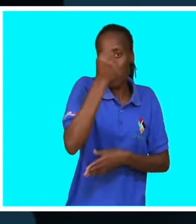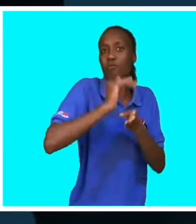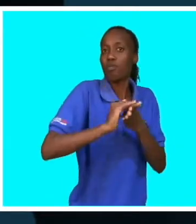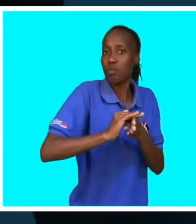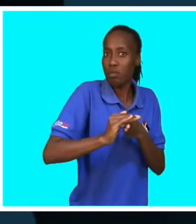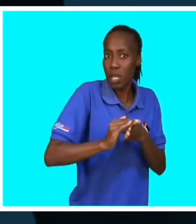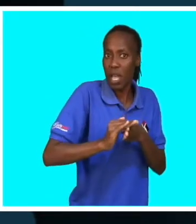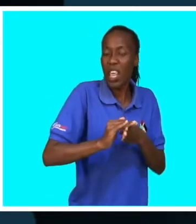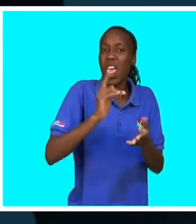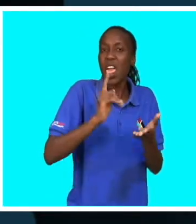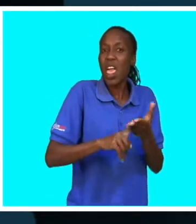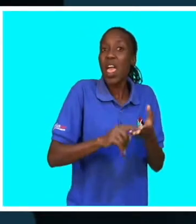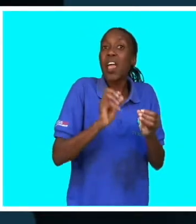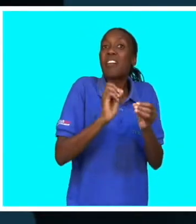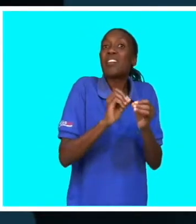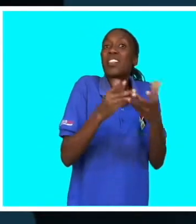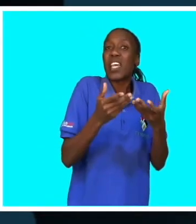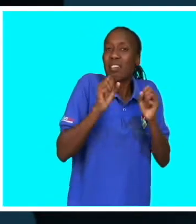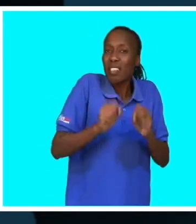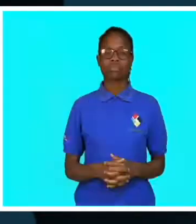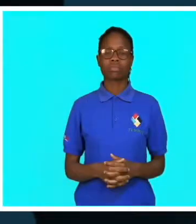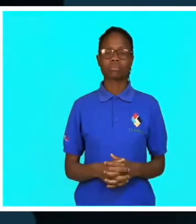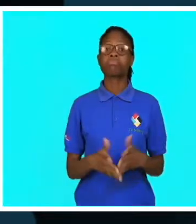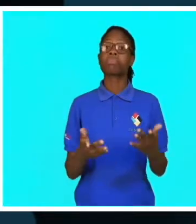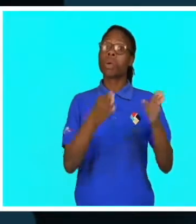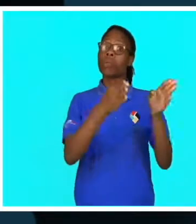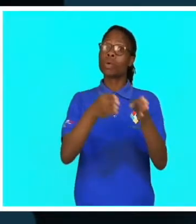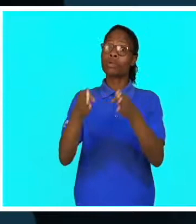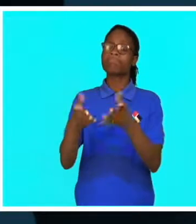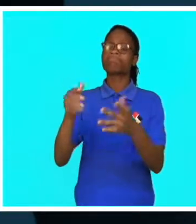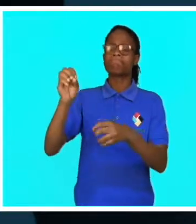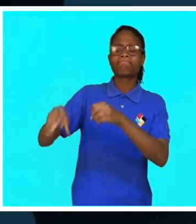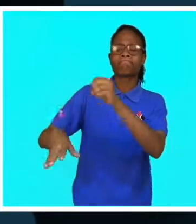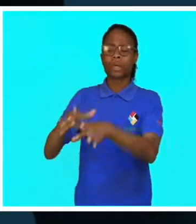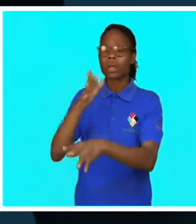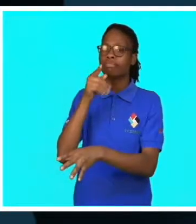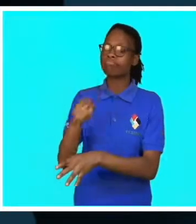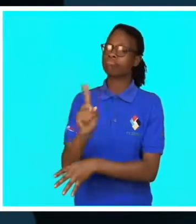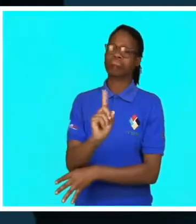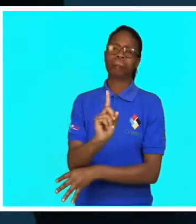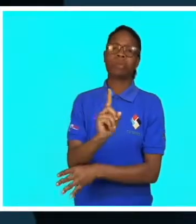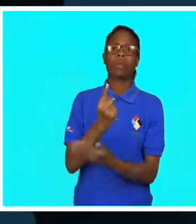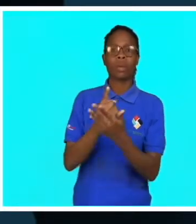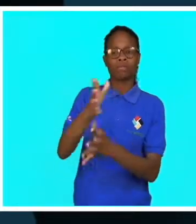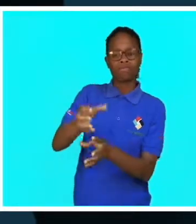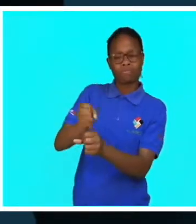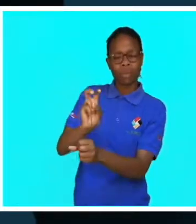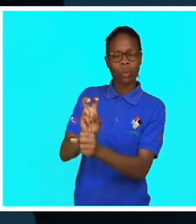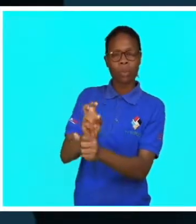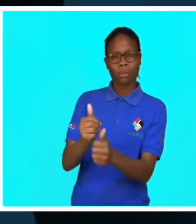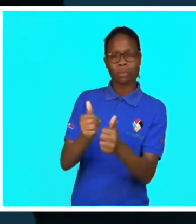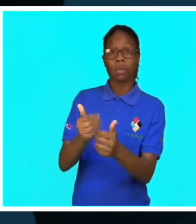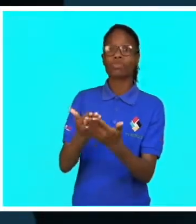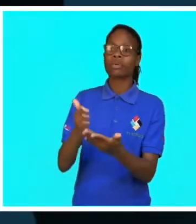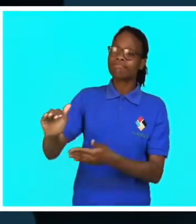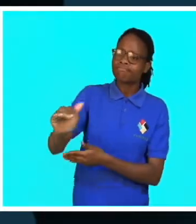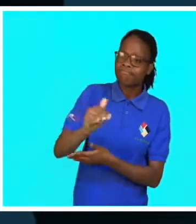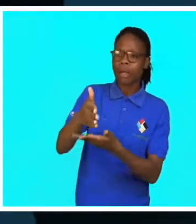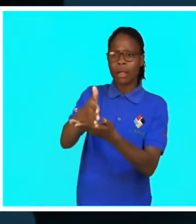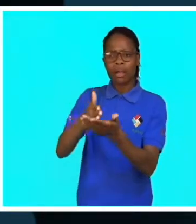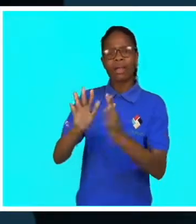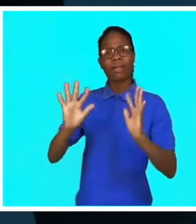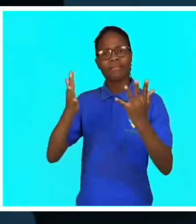tudo requer apenas conhecimento. A conservação do lixo não deve ser vista como uma fonte